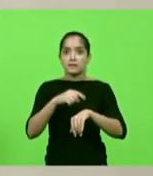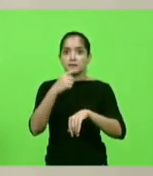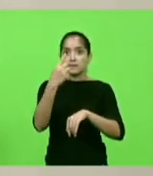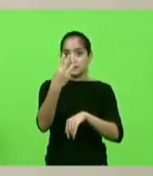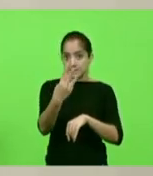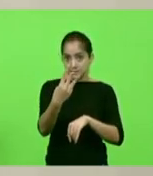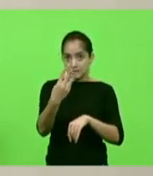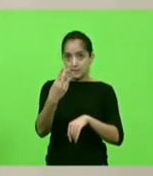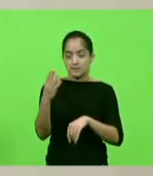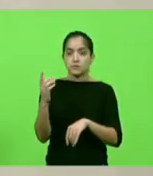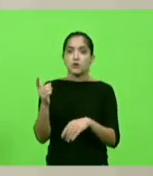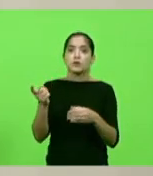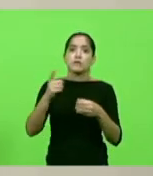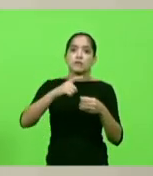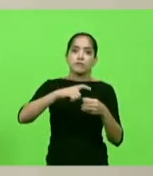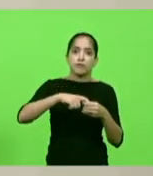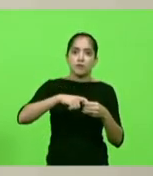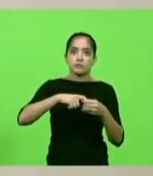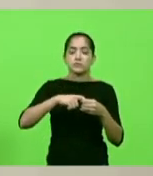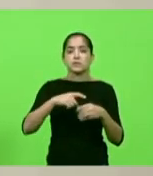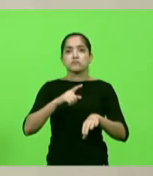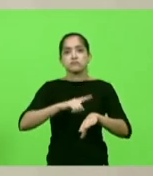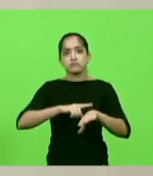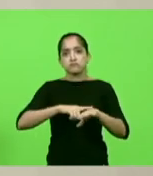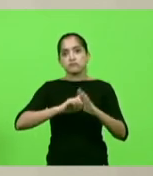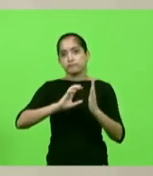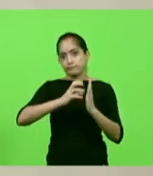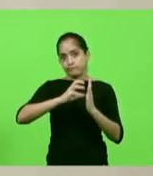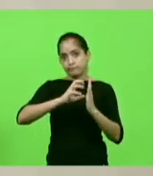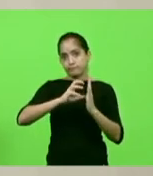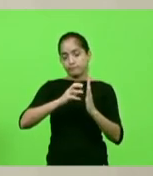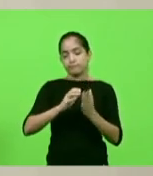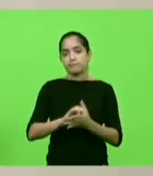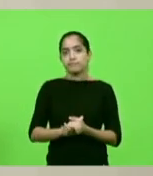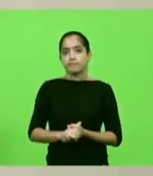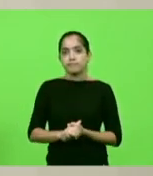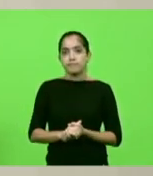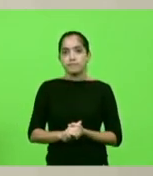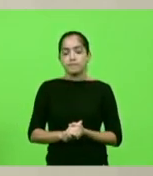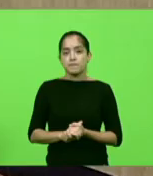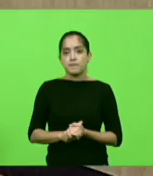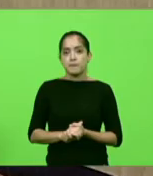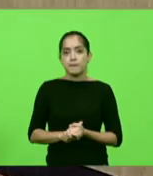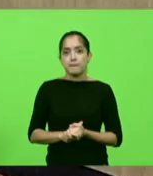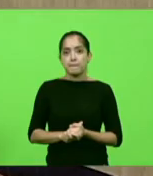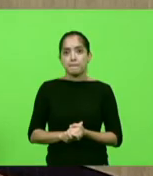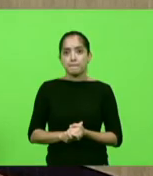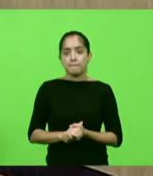que possamos retornar com o horário destinado aos partidos políticos. Está suspensa a presente sessão.